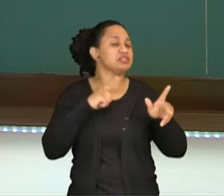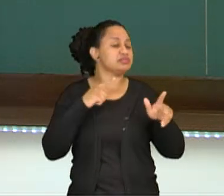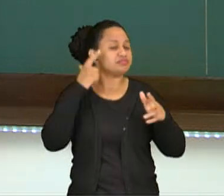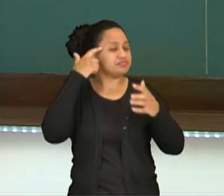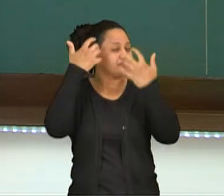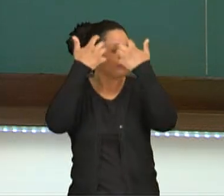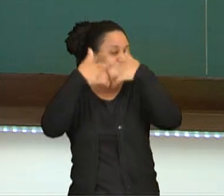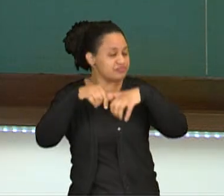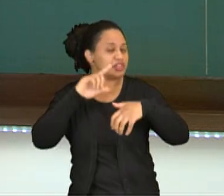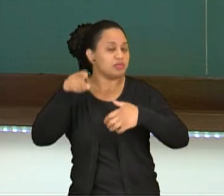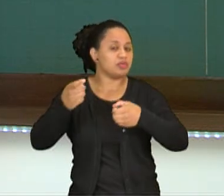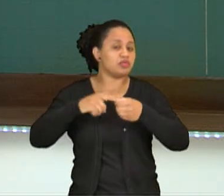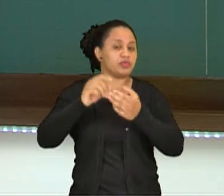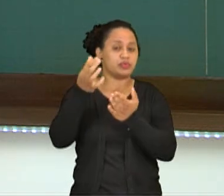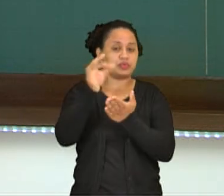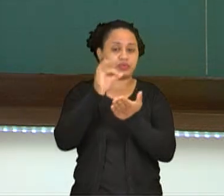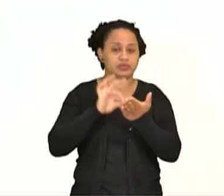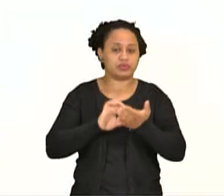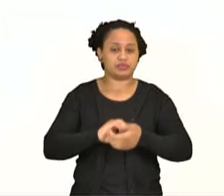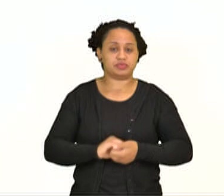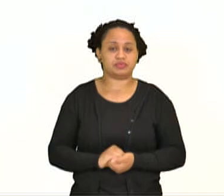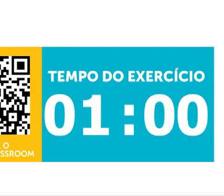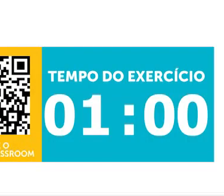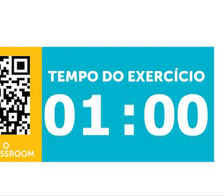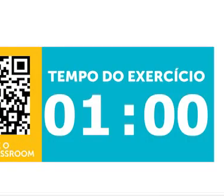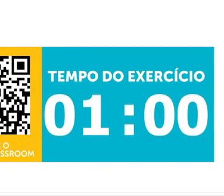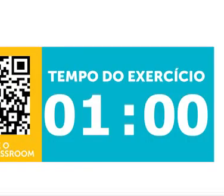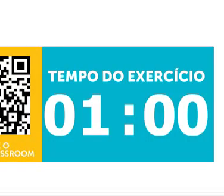pensar um pouquinho, eu volto já já comentando essa resposta.